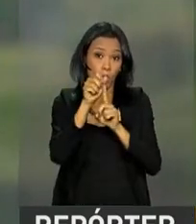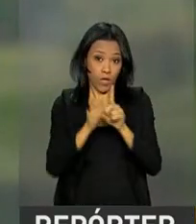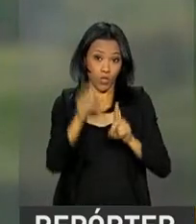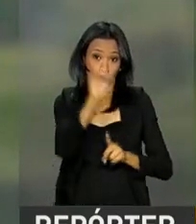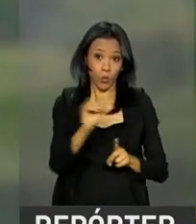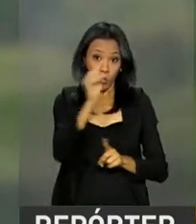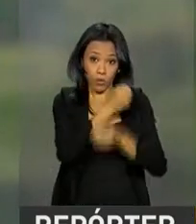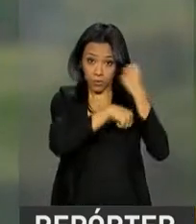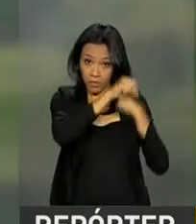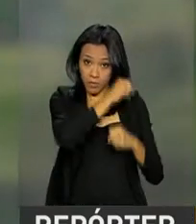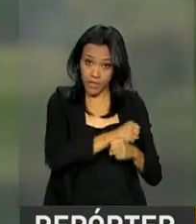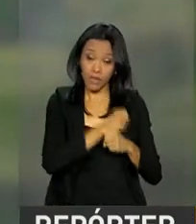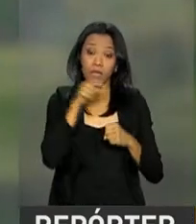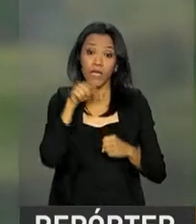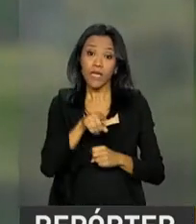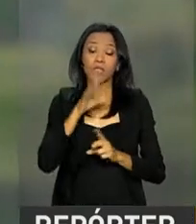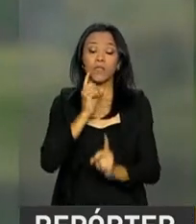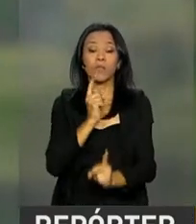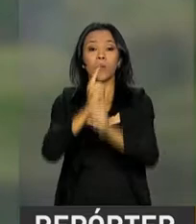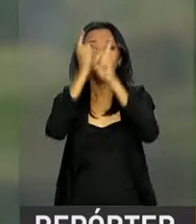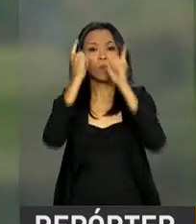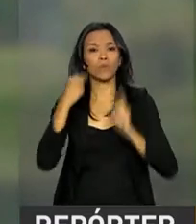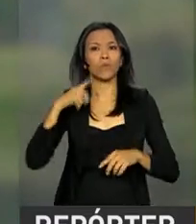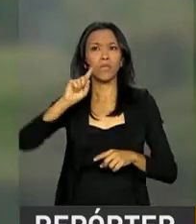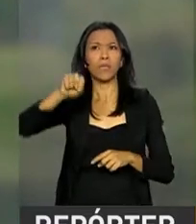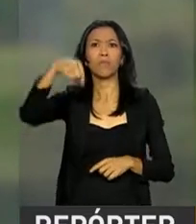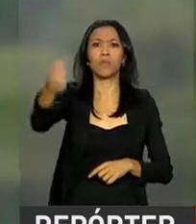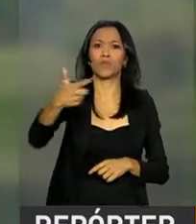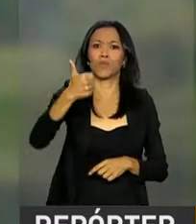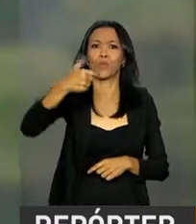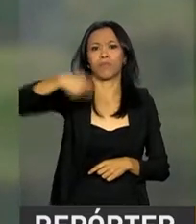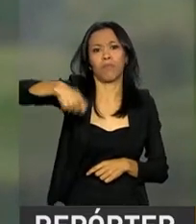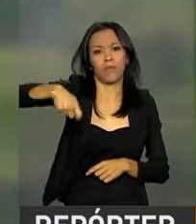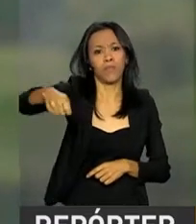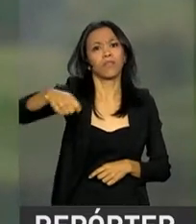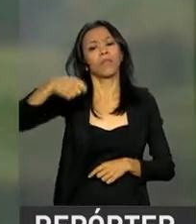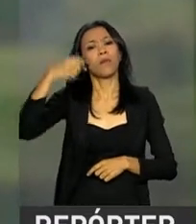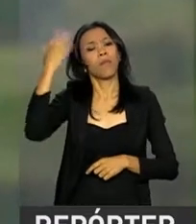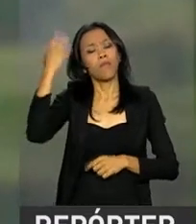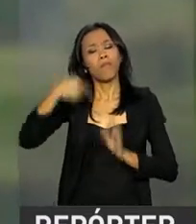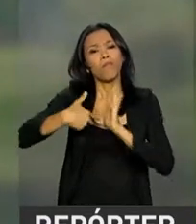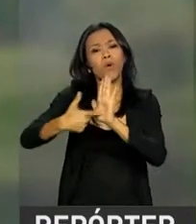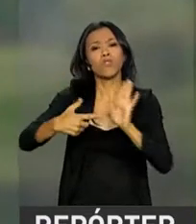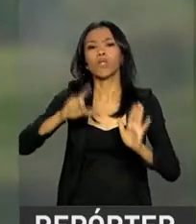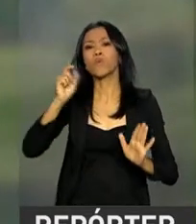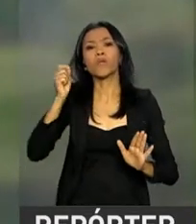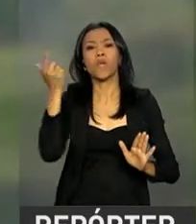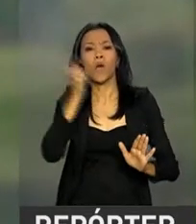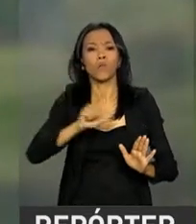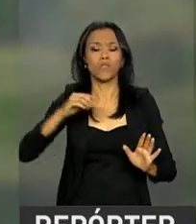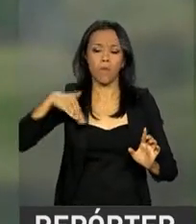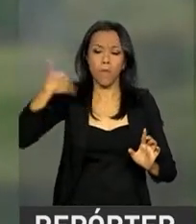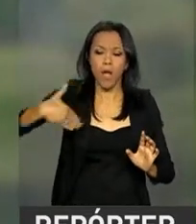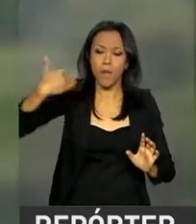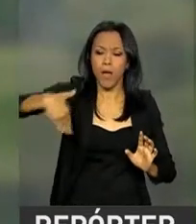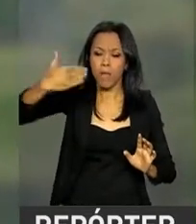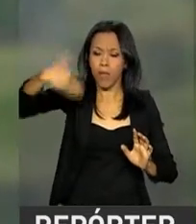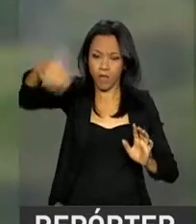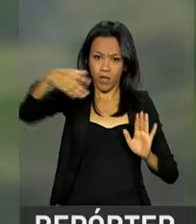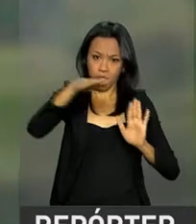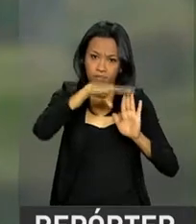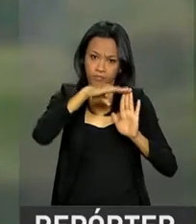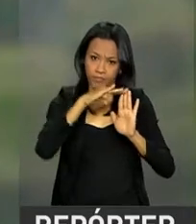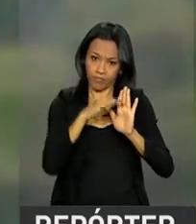busca e agora 12 meses após identificar os avanços de todos esses compromissos e de que forma